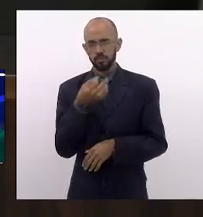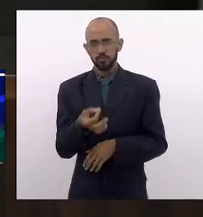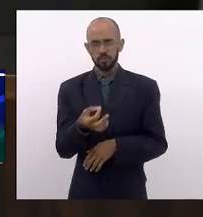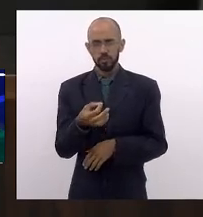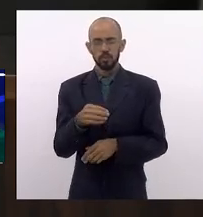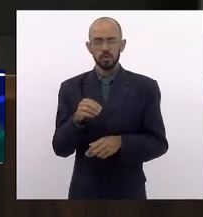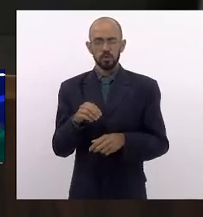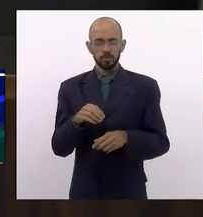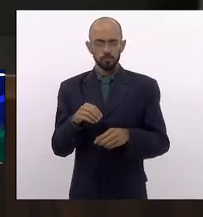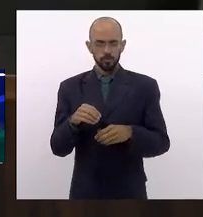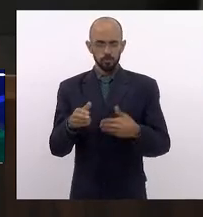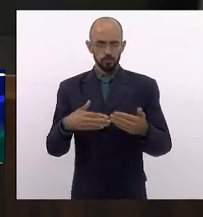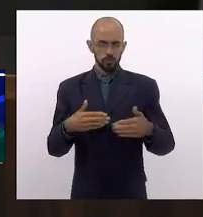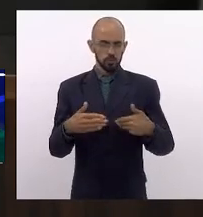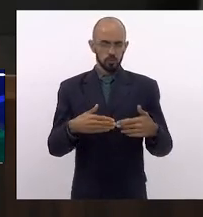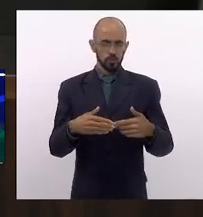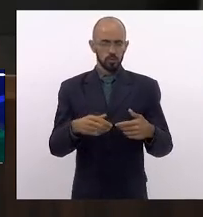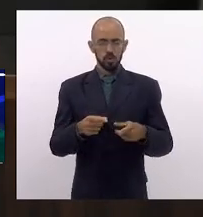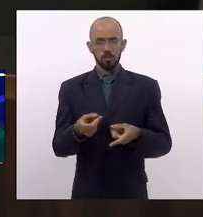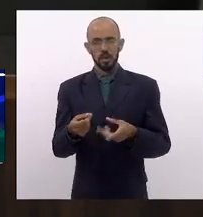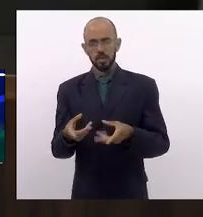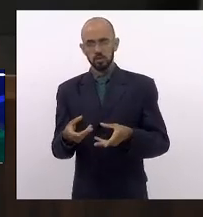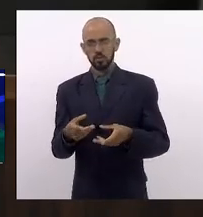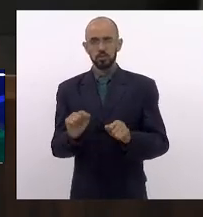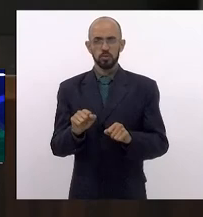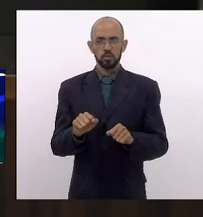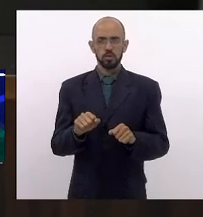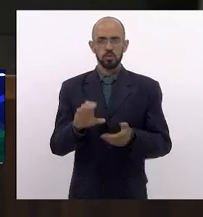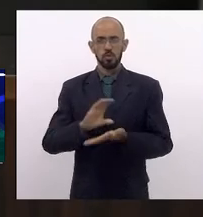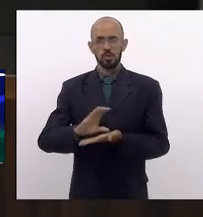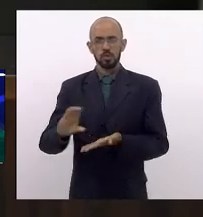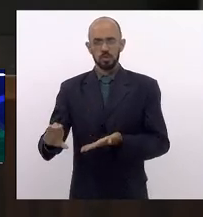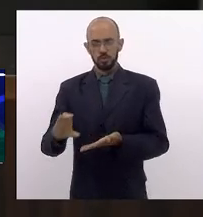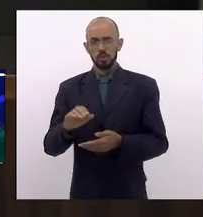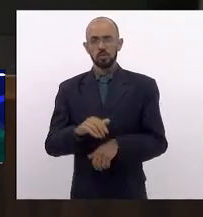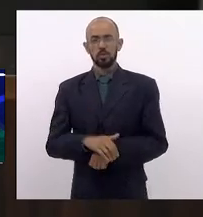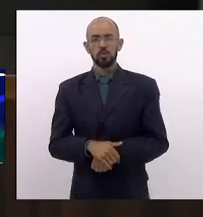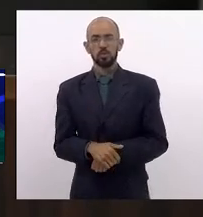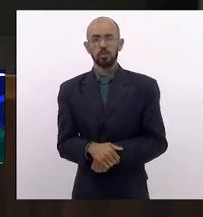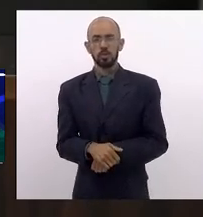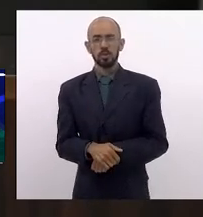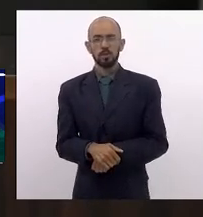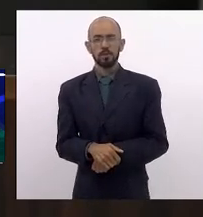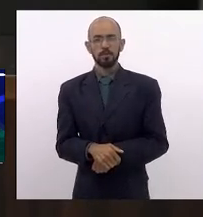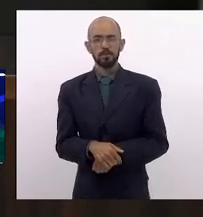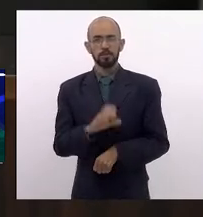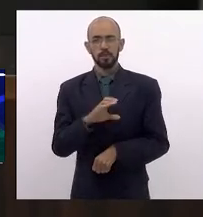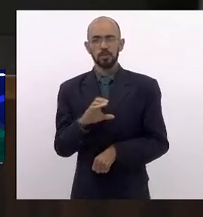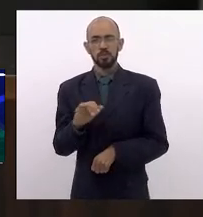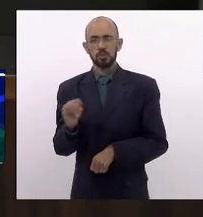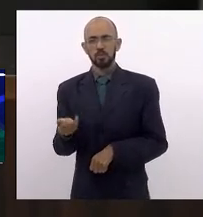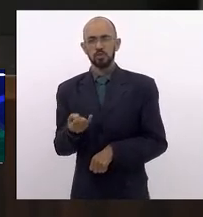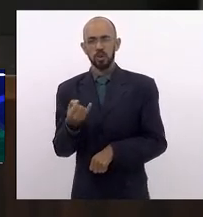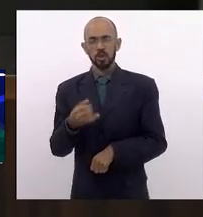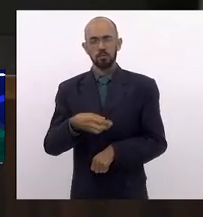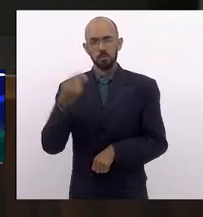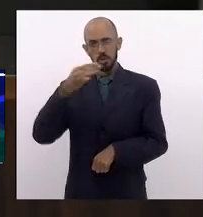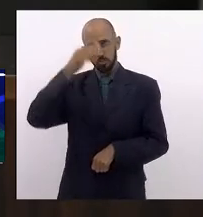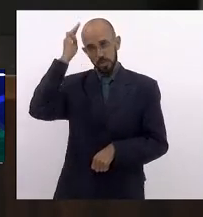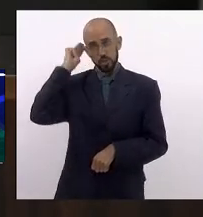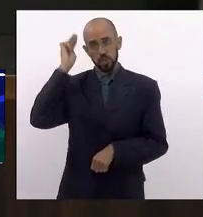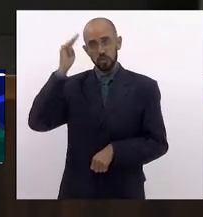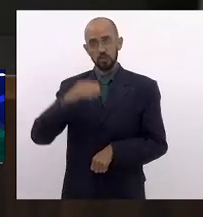de comércio de educação servidor de pubg orçamentos o presente parecer pela comissão de construção de infectado massa